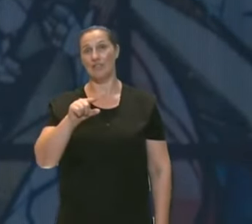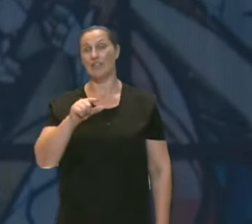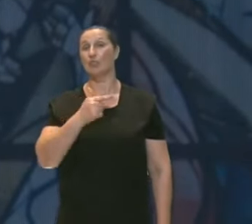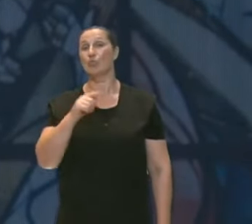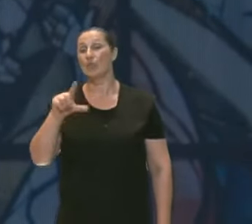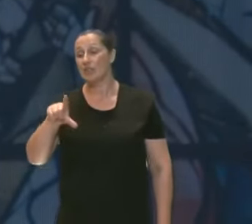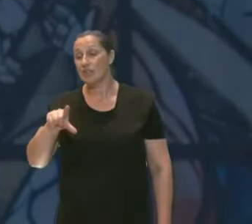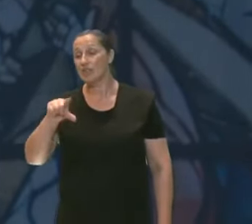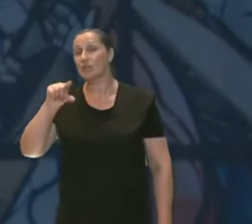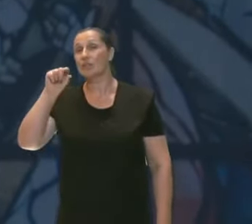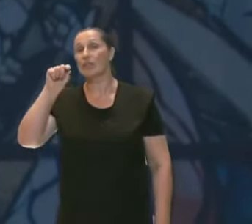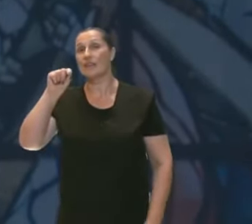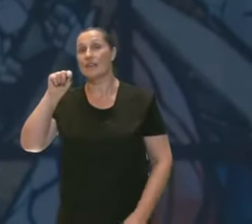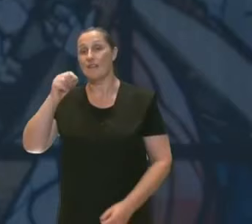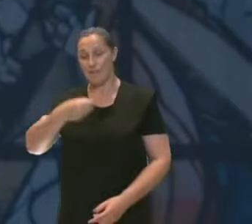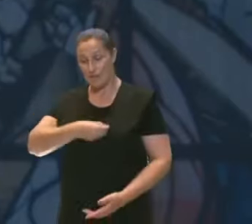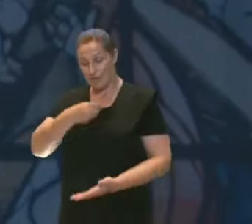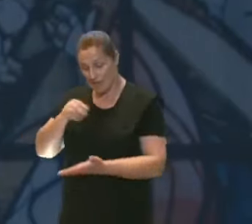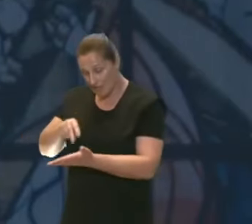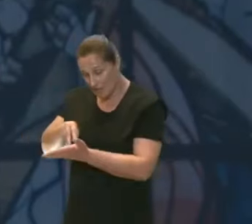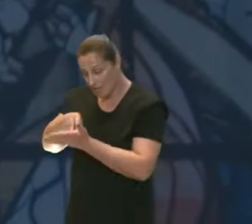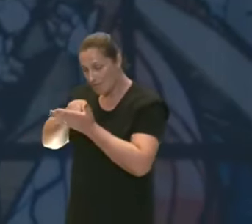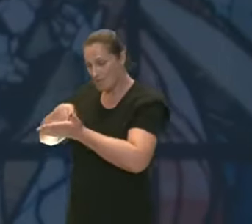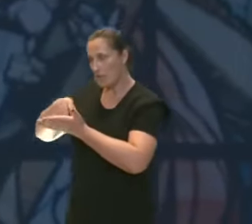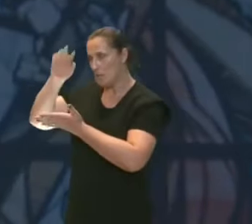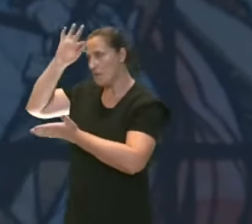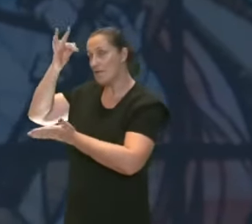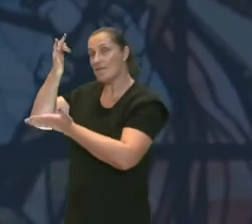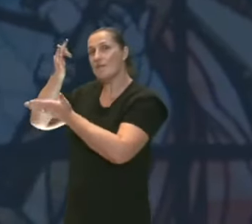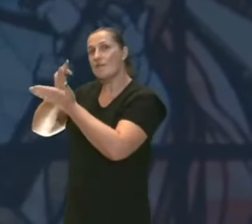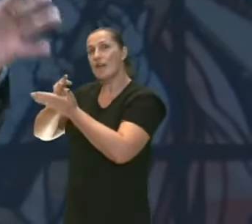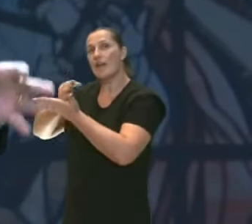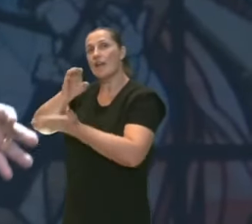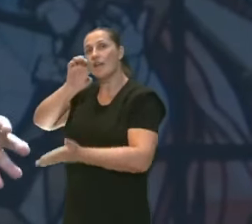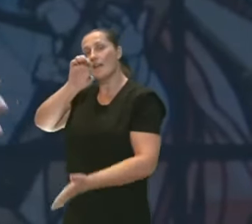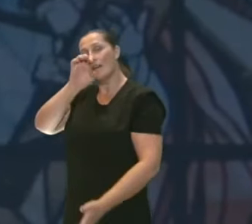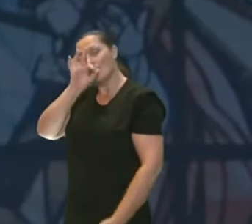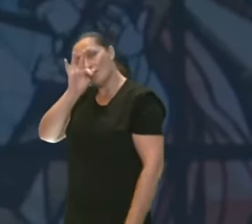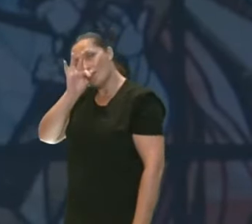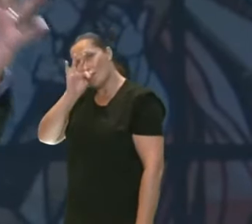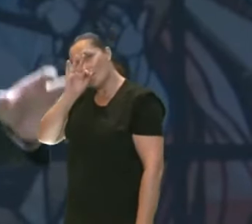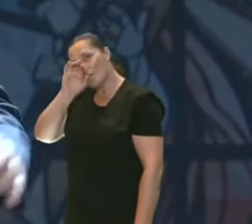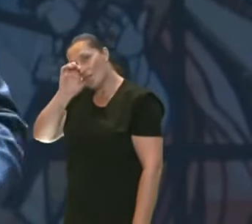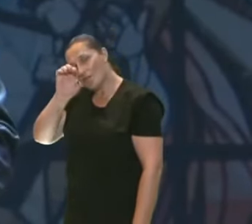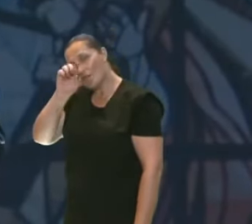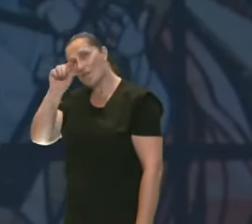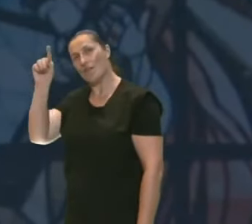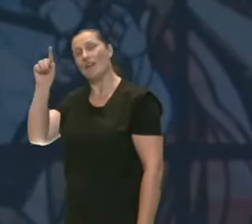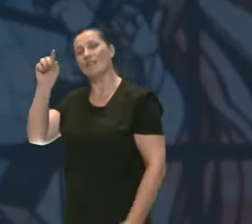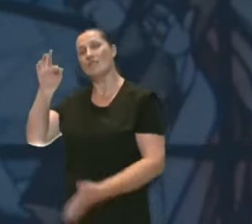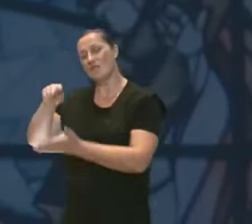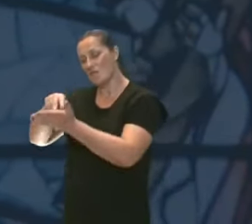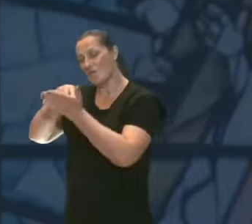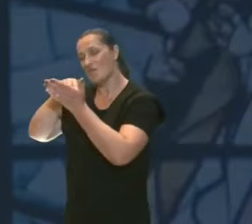viver a fé no Senhor. A fé que é capaz de entregar a vida, entregar os